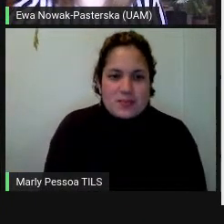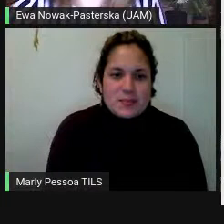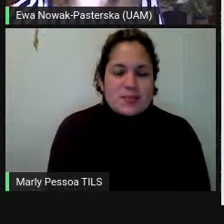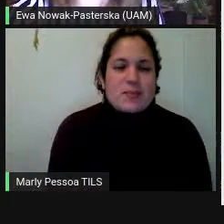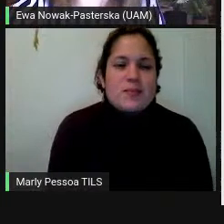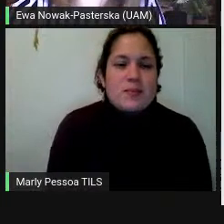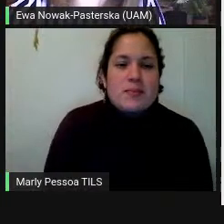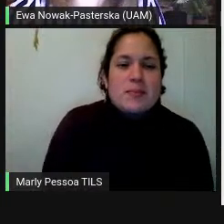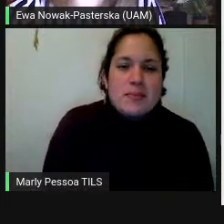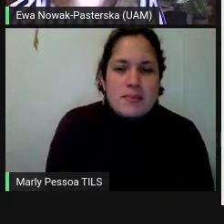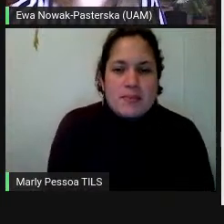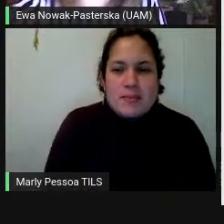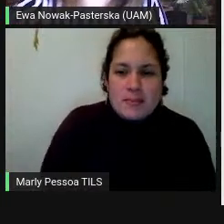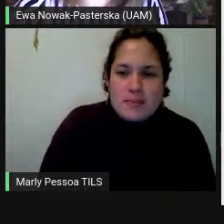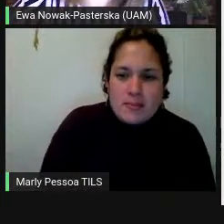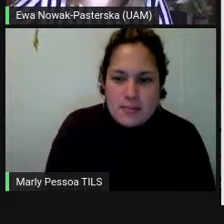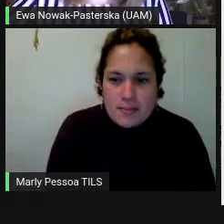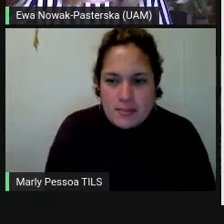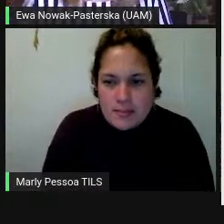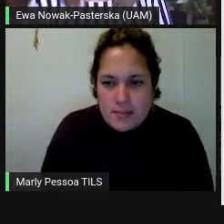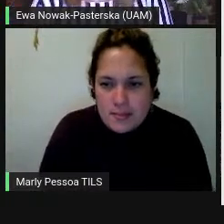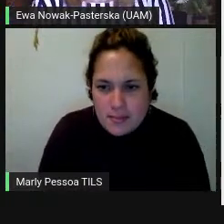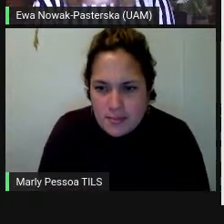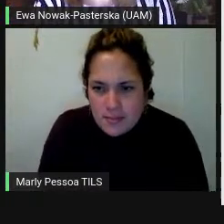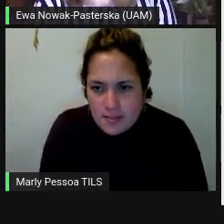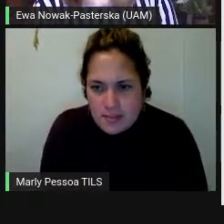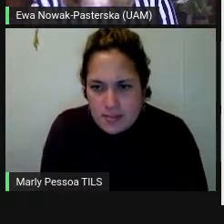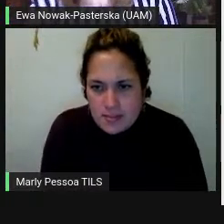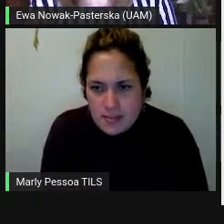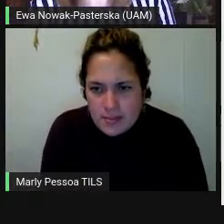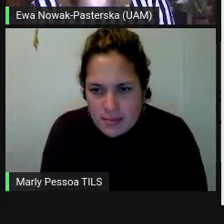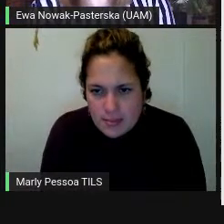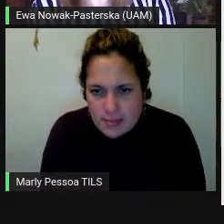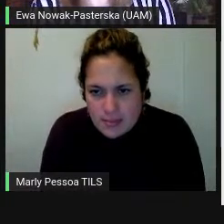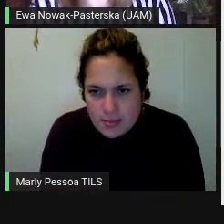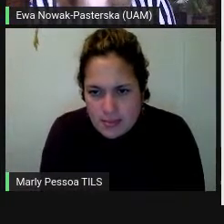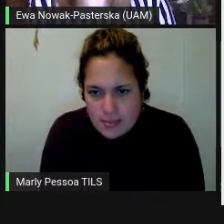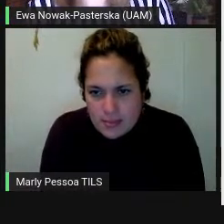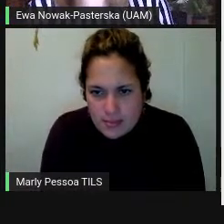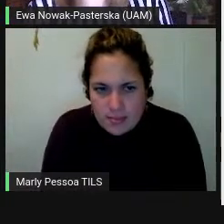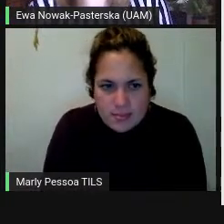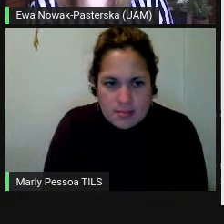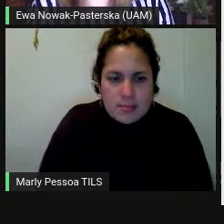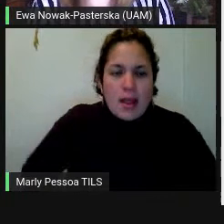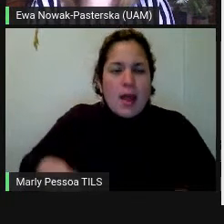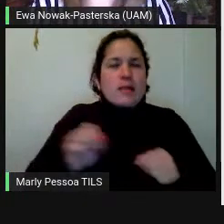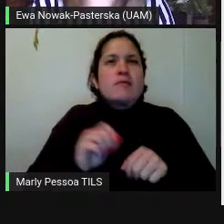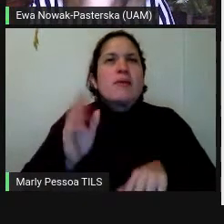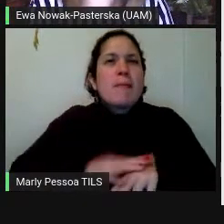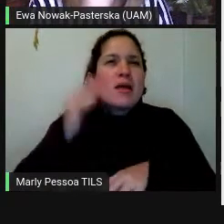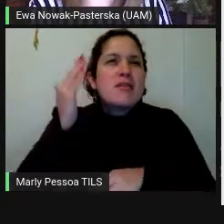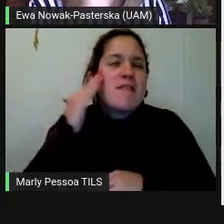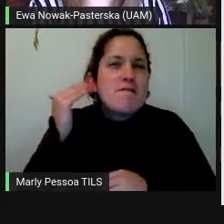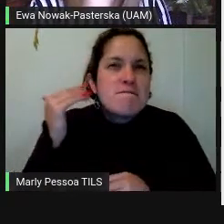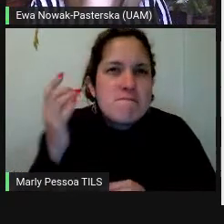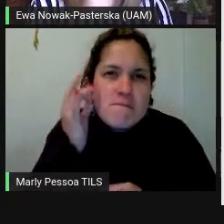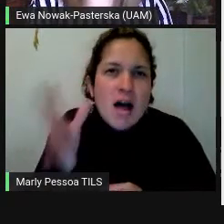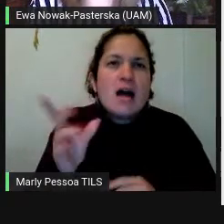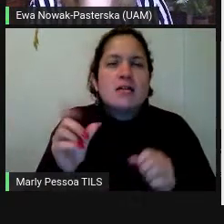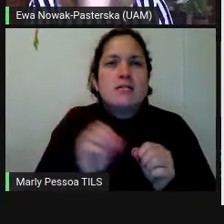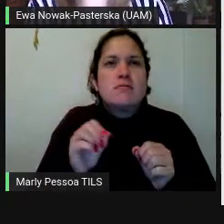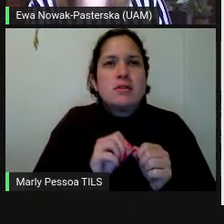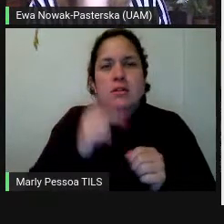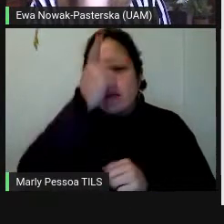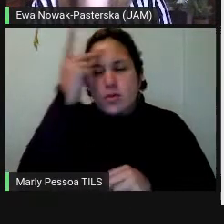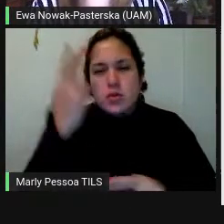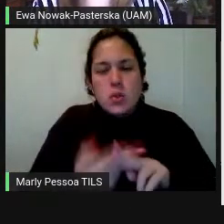proces, jak wiele nazwisk może powstawać. No, a pesar de sua popularidade dos sobrenomes com a terminação -ski,